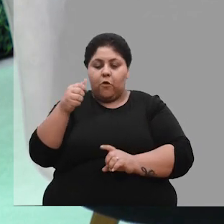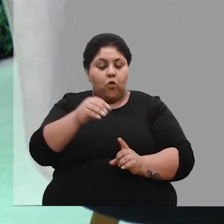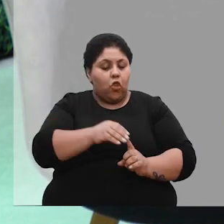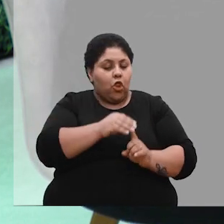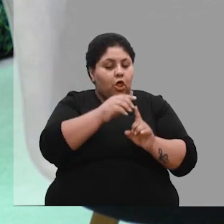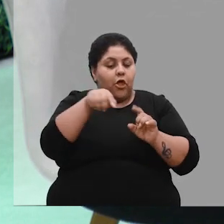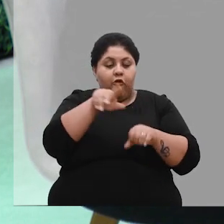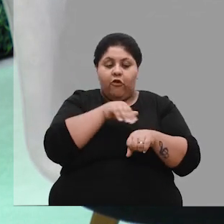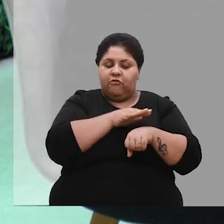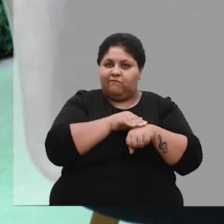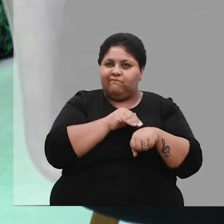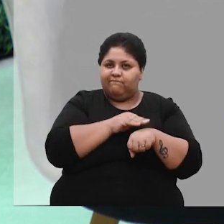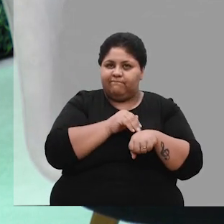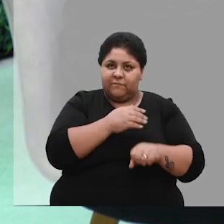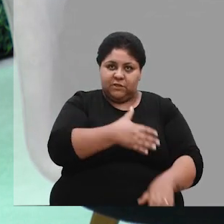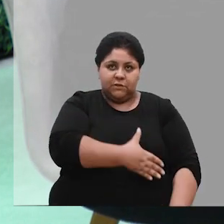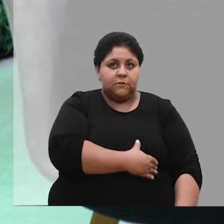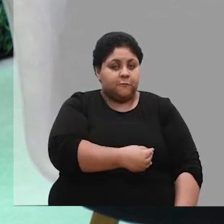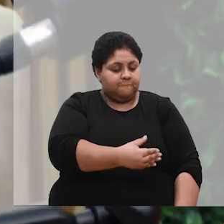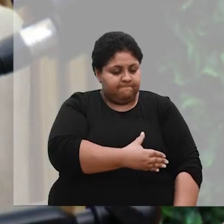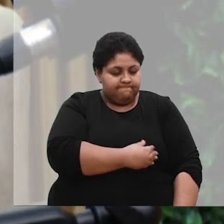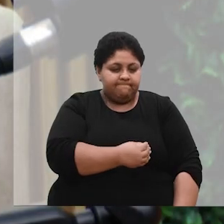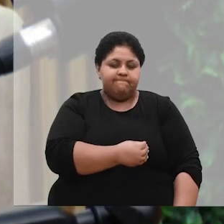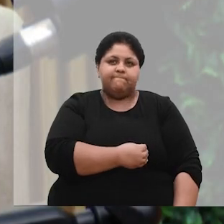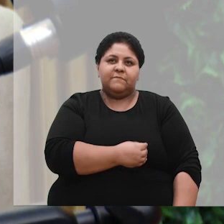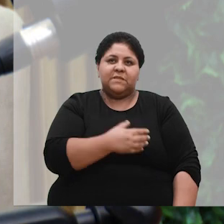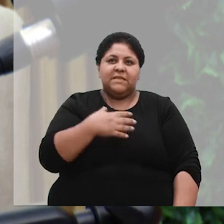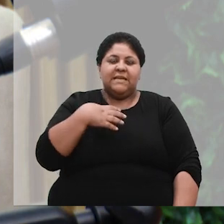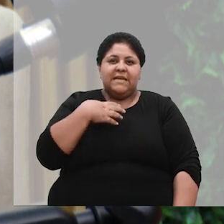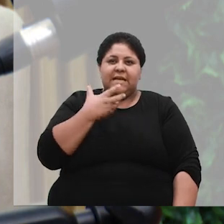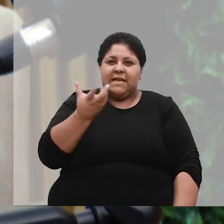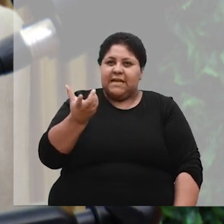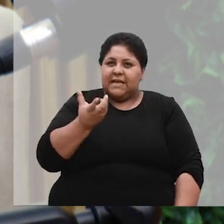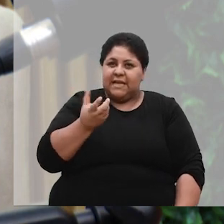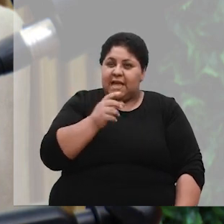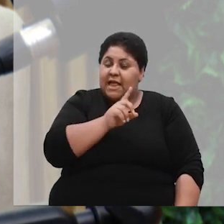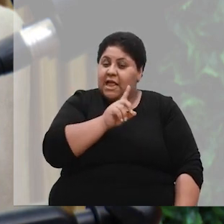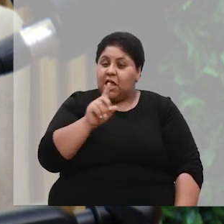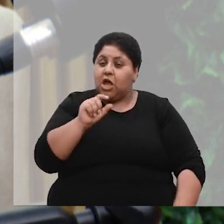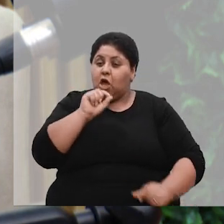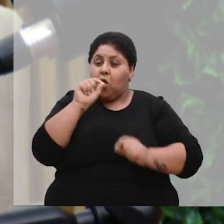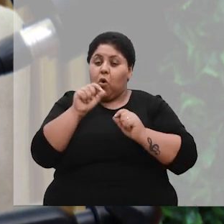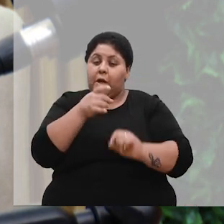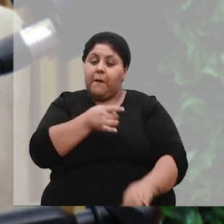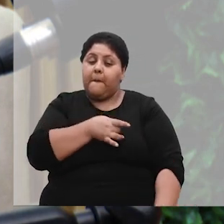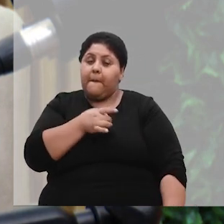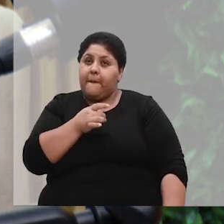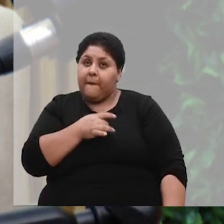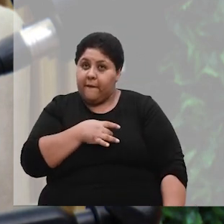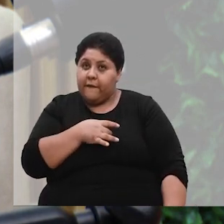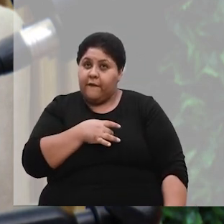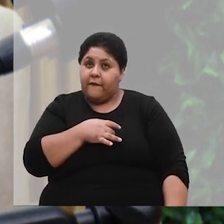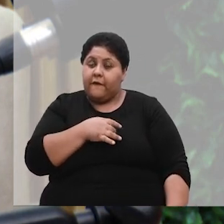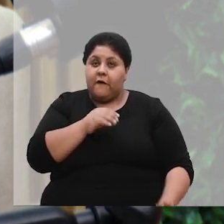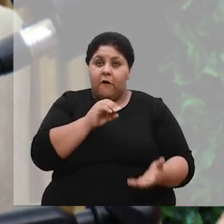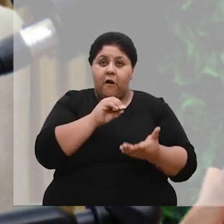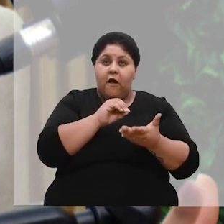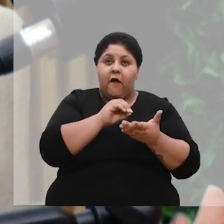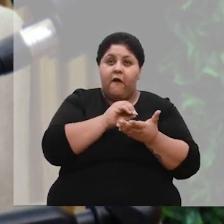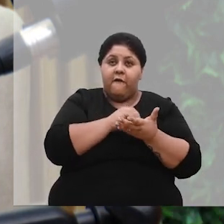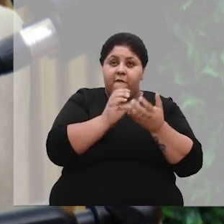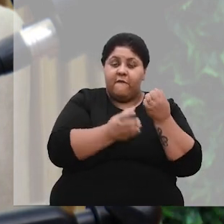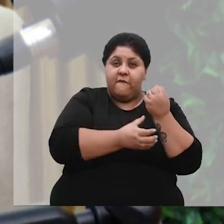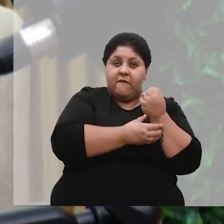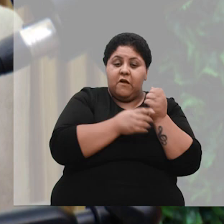o primeiro ponto que a gente conversa. A amamentação, se ela deseja, se ela não deseja, quais são os medos e